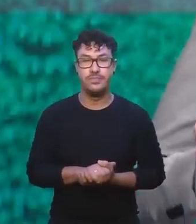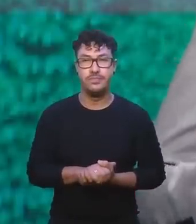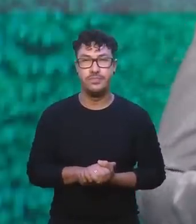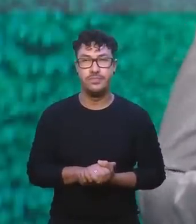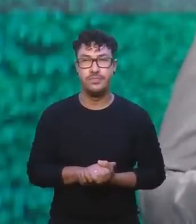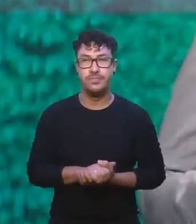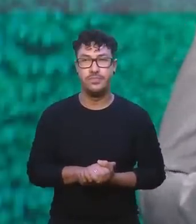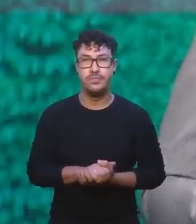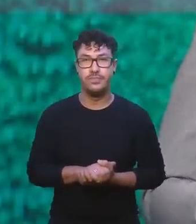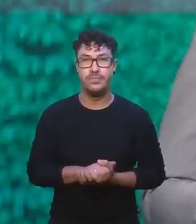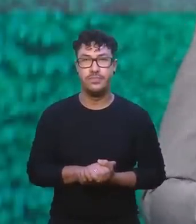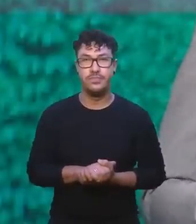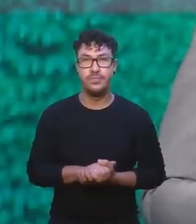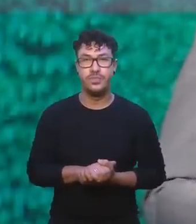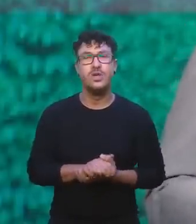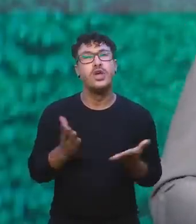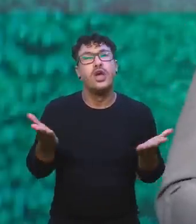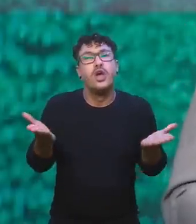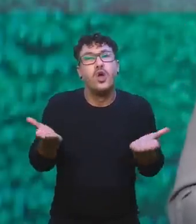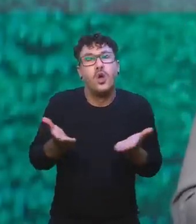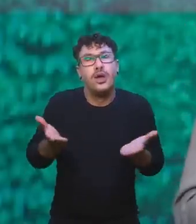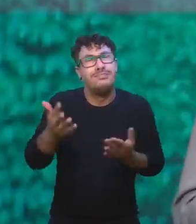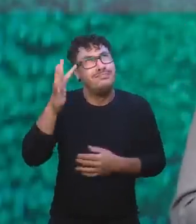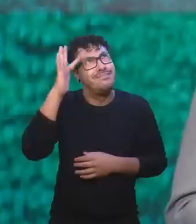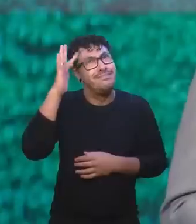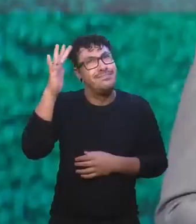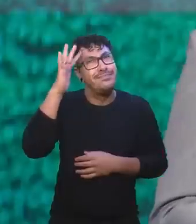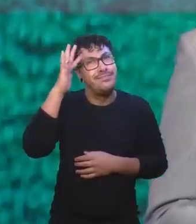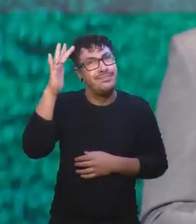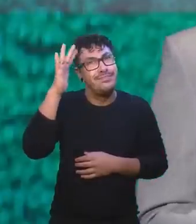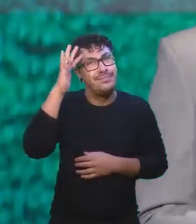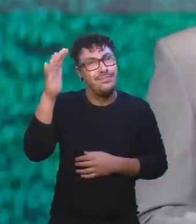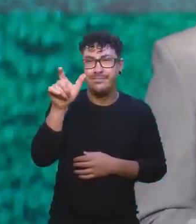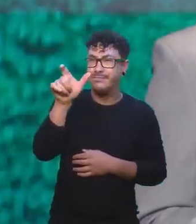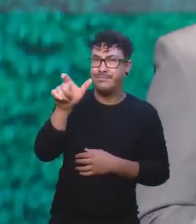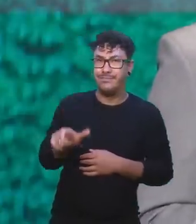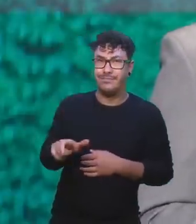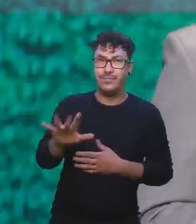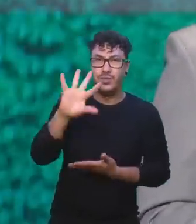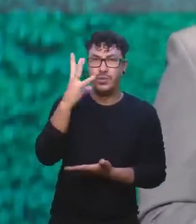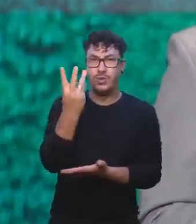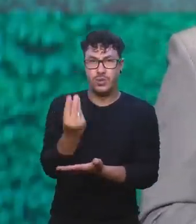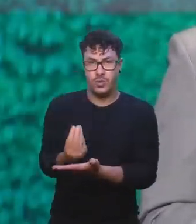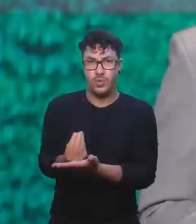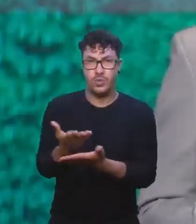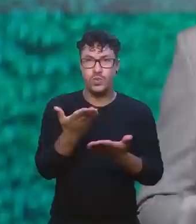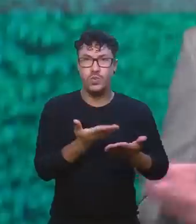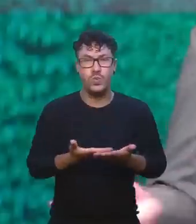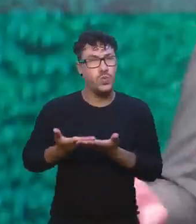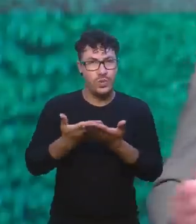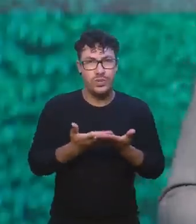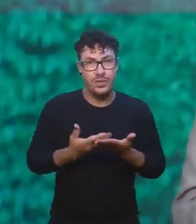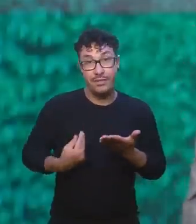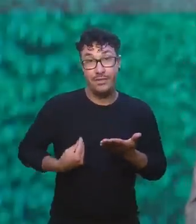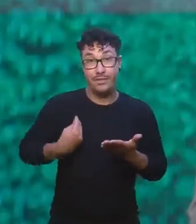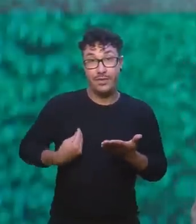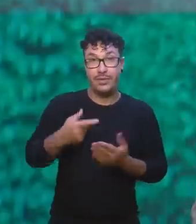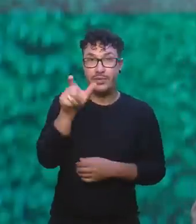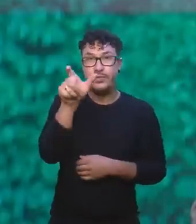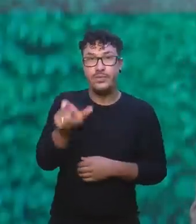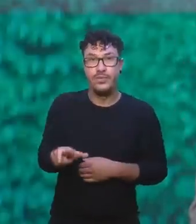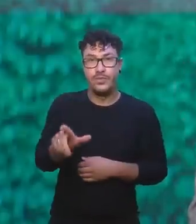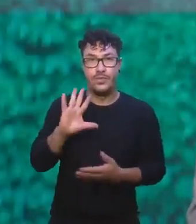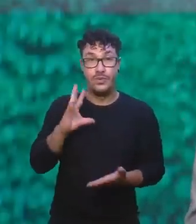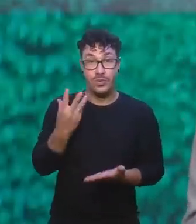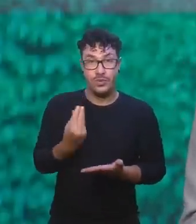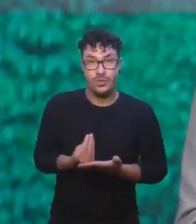Trazendo um pouco para a doutrina espírita, para a vida do espírita, afinal de contas, estamos num